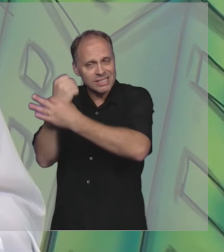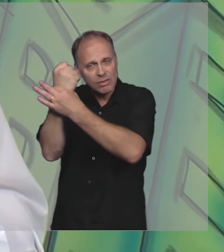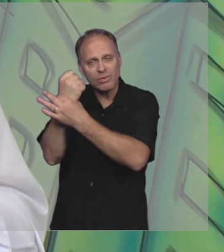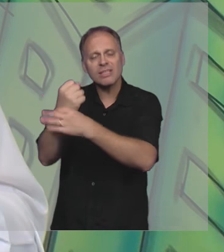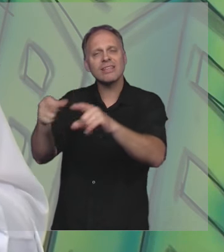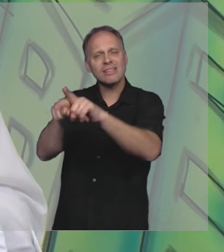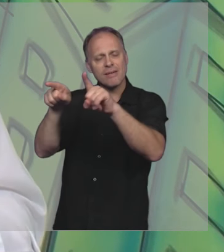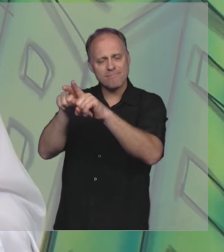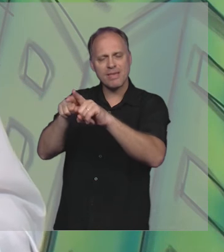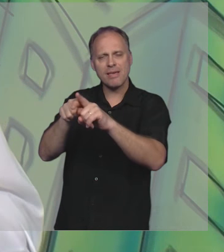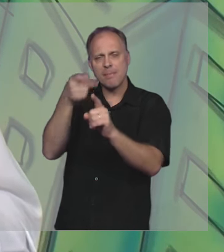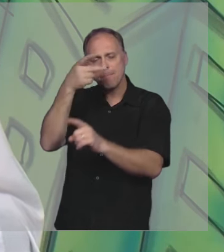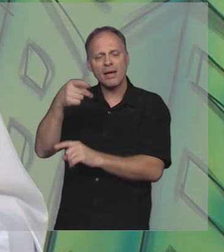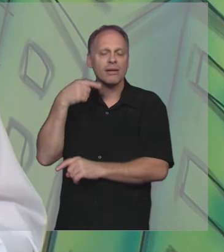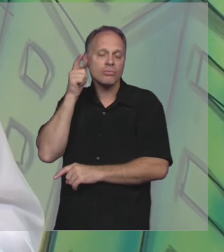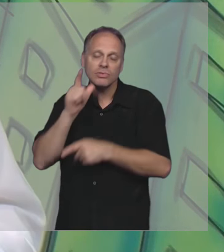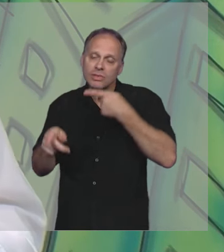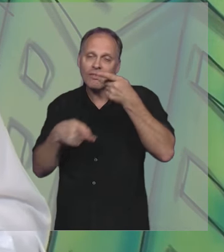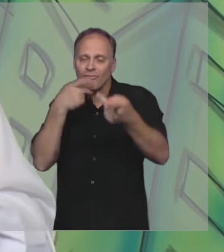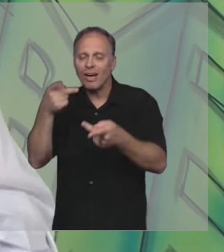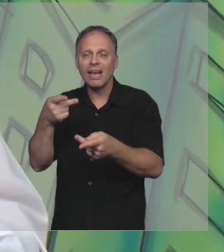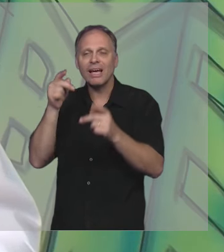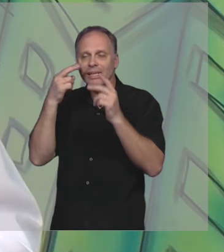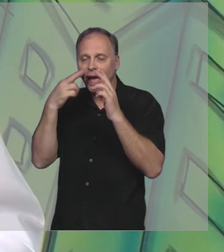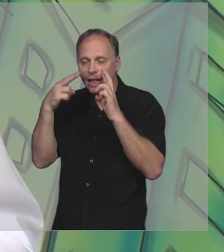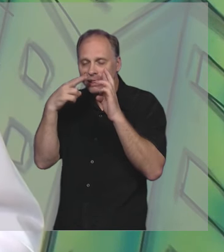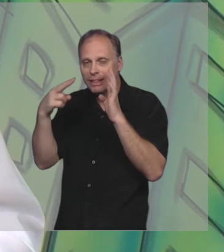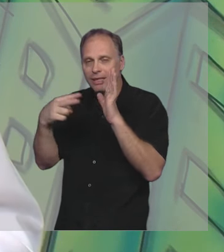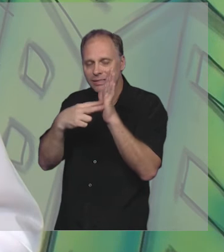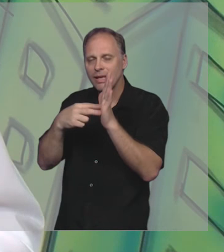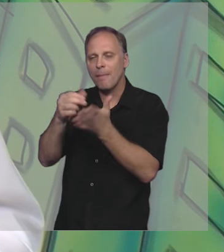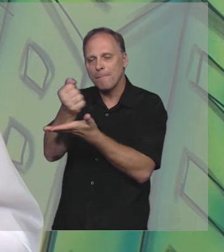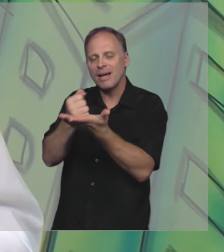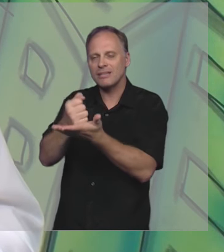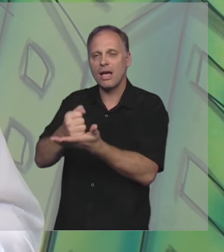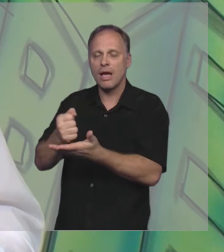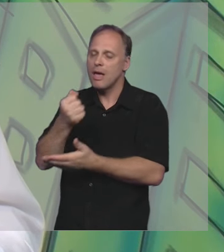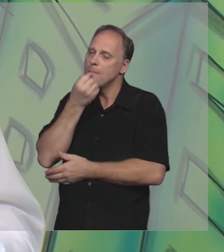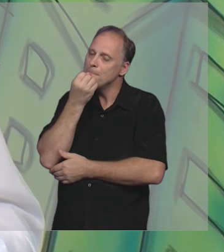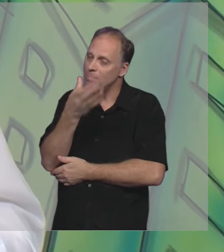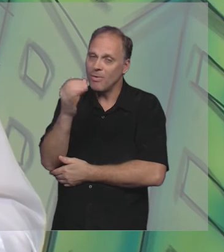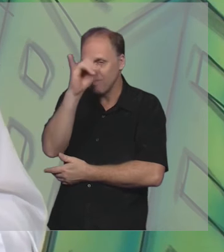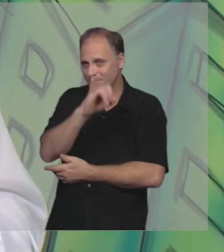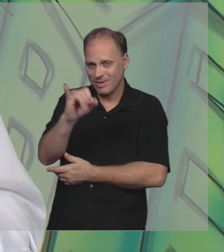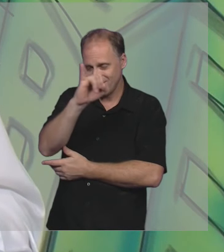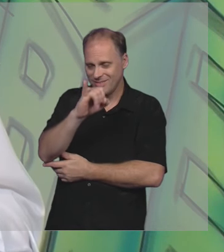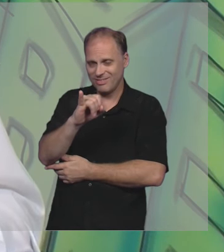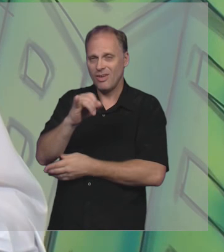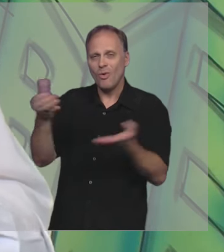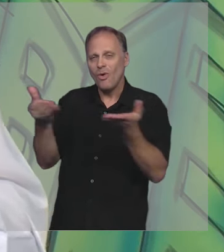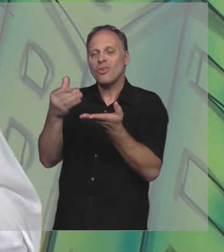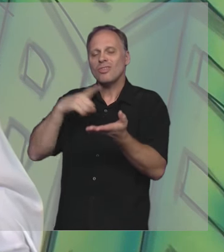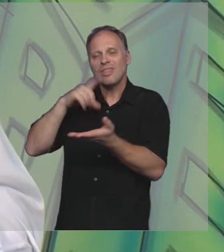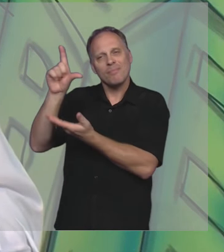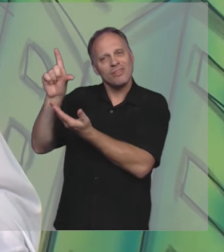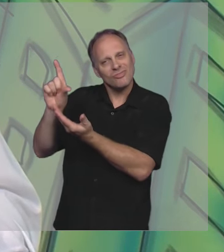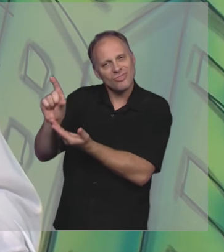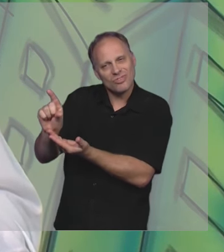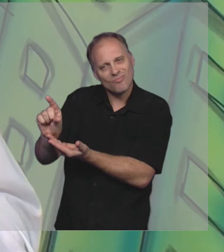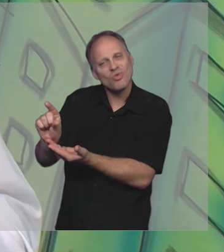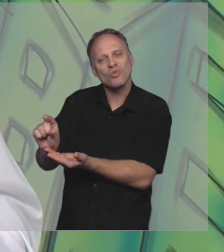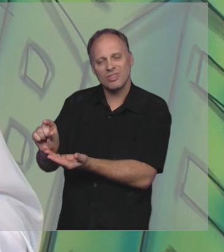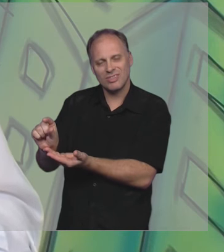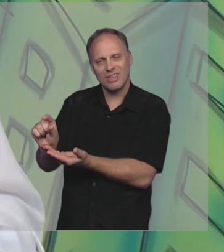segurança suficiente para a gente falar que a atenção básica é um sucesso, né? Hoje a gente tem uma